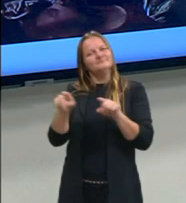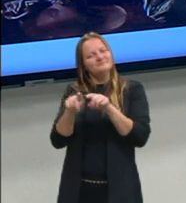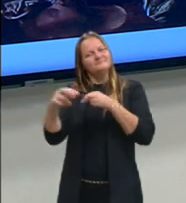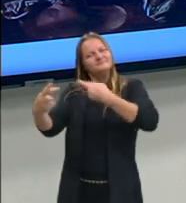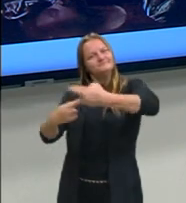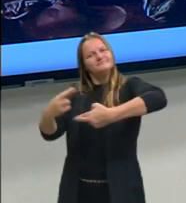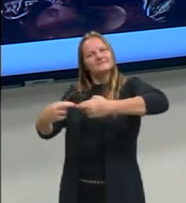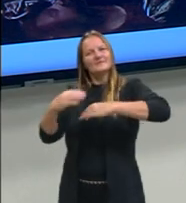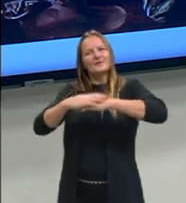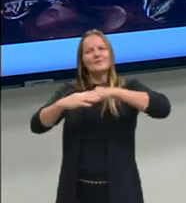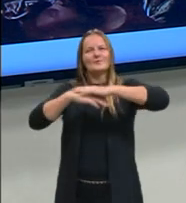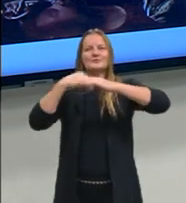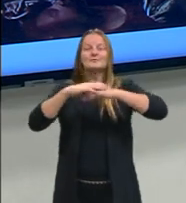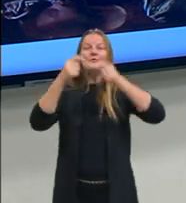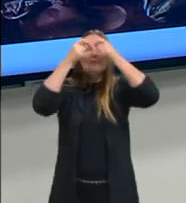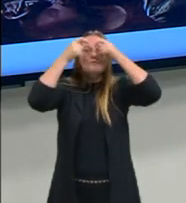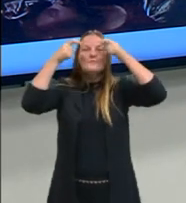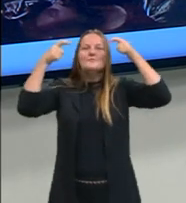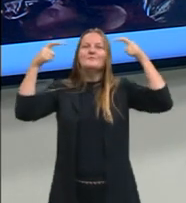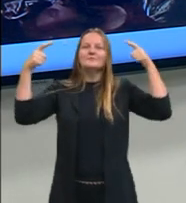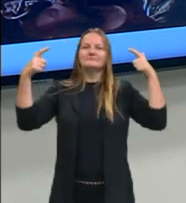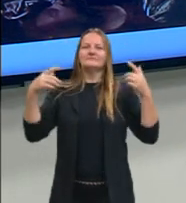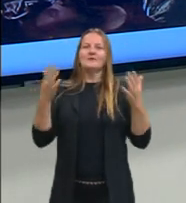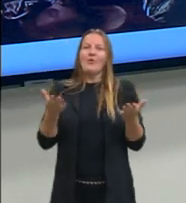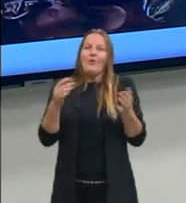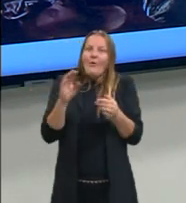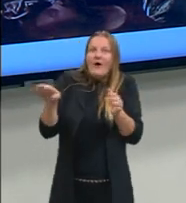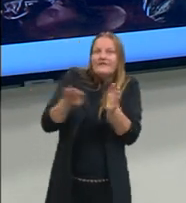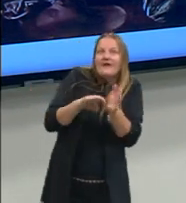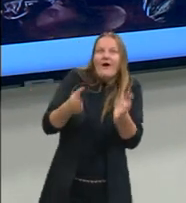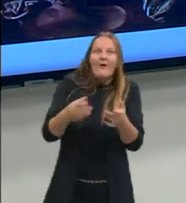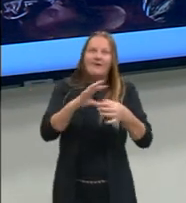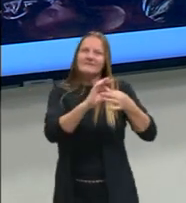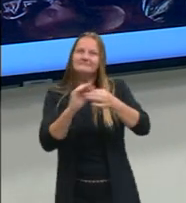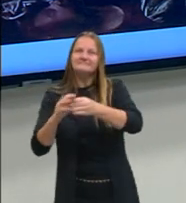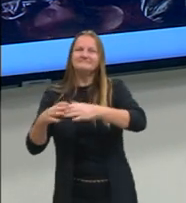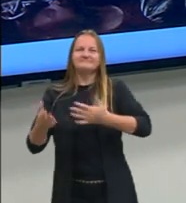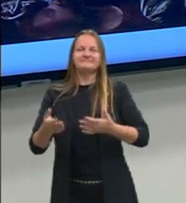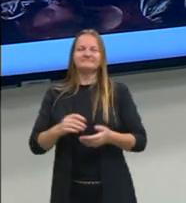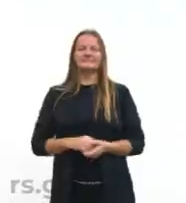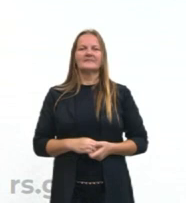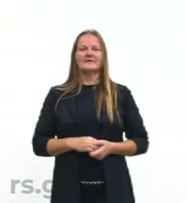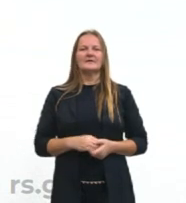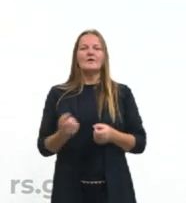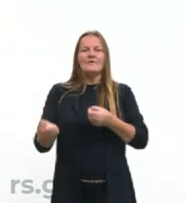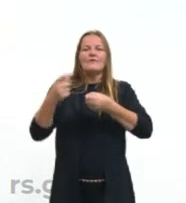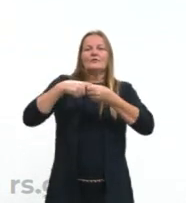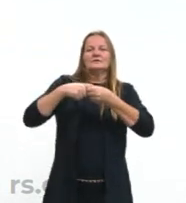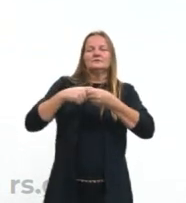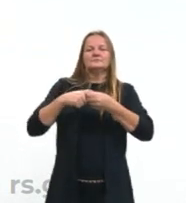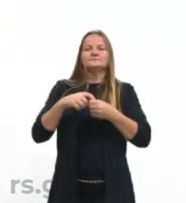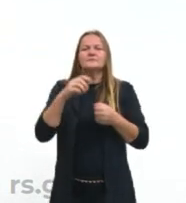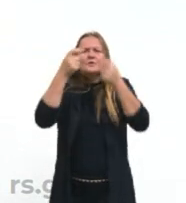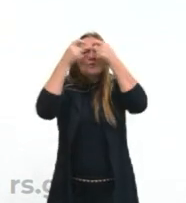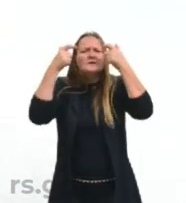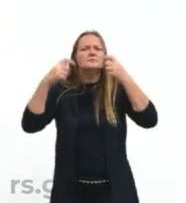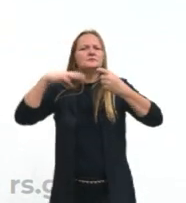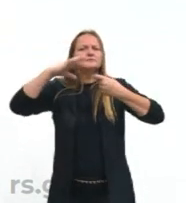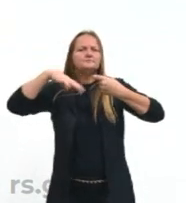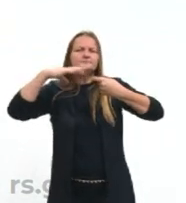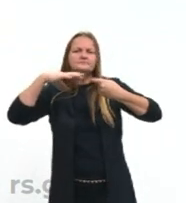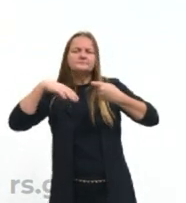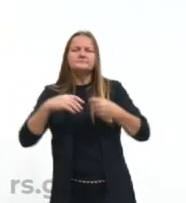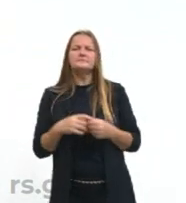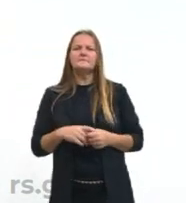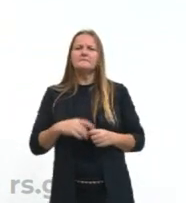construindo essas formas de conhecimento que nos veremos hoje então voltando o conhecimento mítico olha só e o ser humano